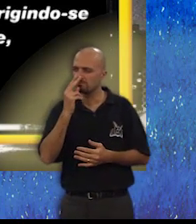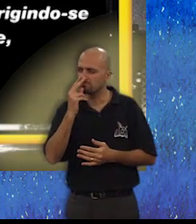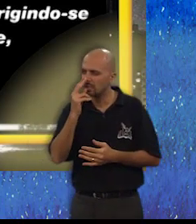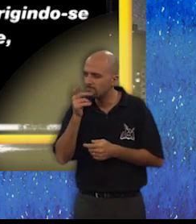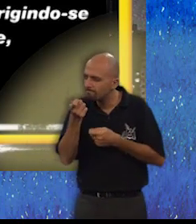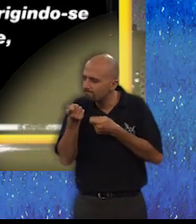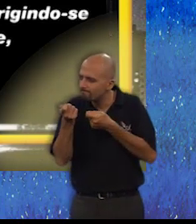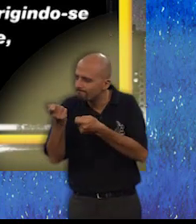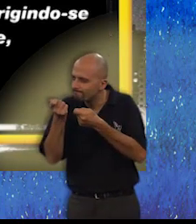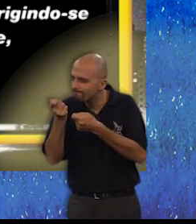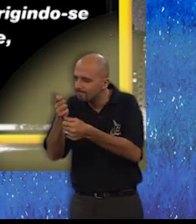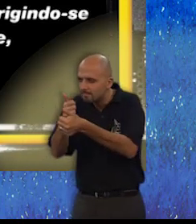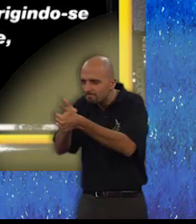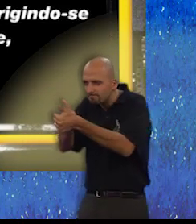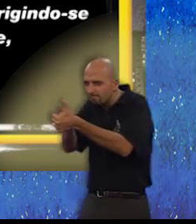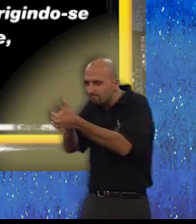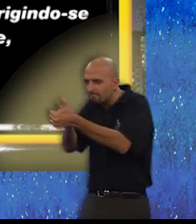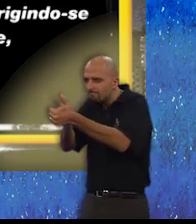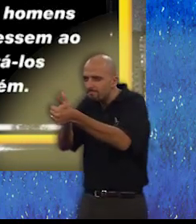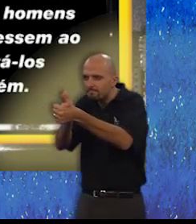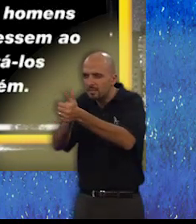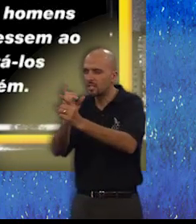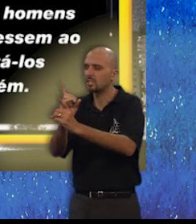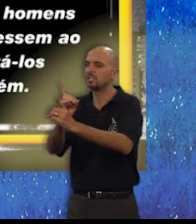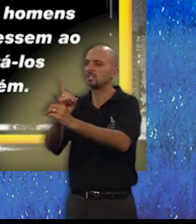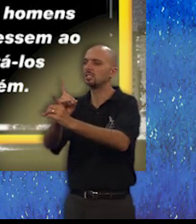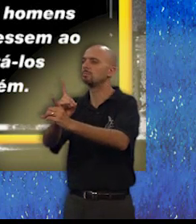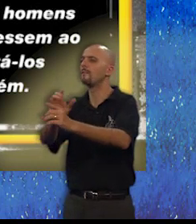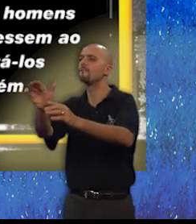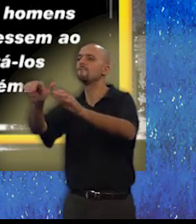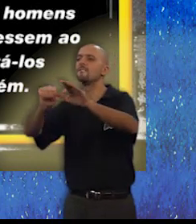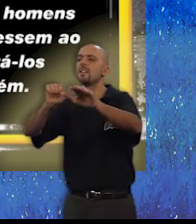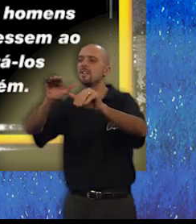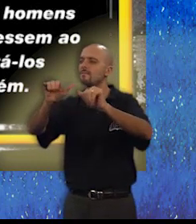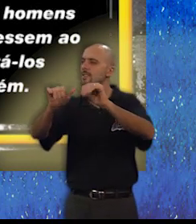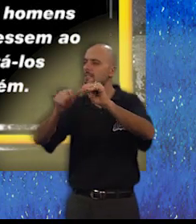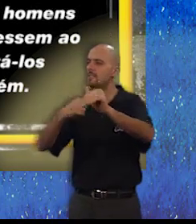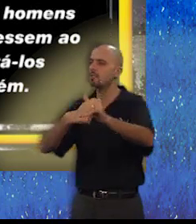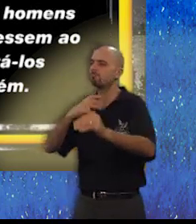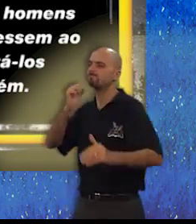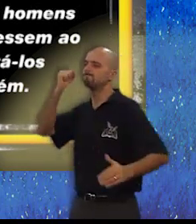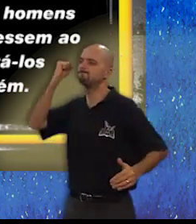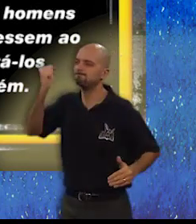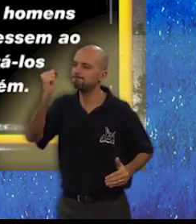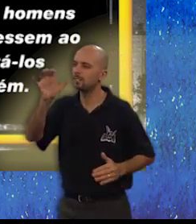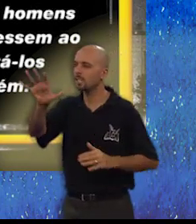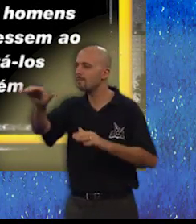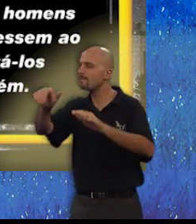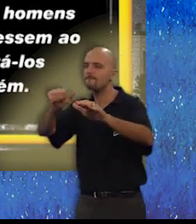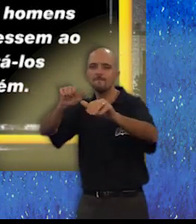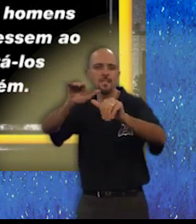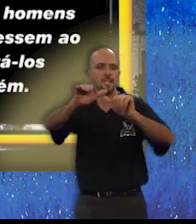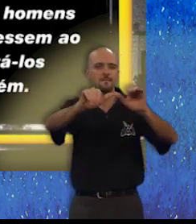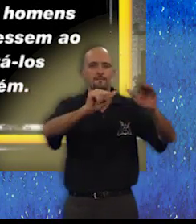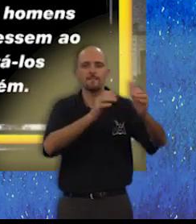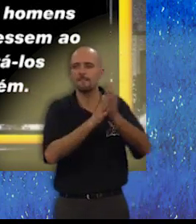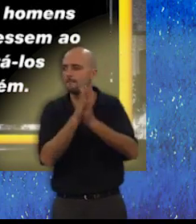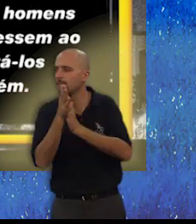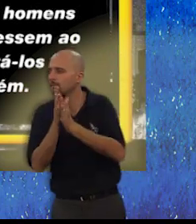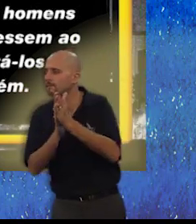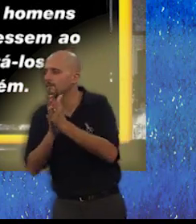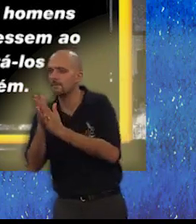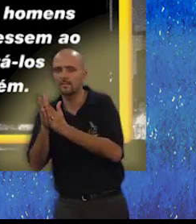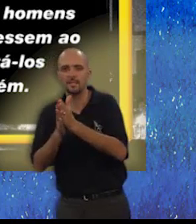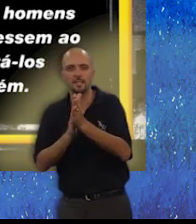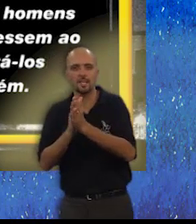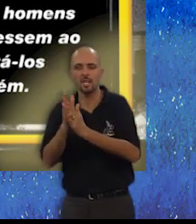Senhor, dirigiu-se ao sumo sacerdote e lhe pediu cartas para as sinagogas de Damasco, a fim